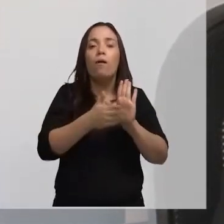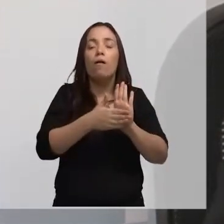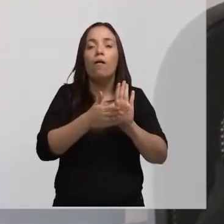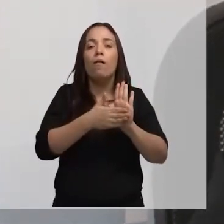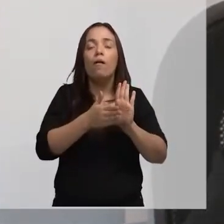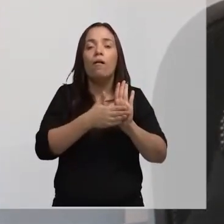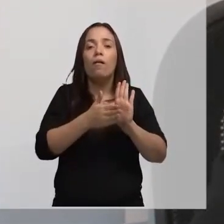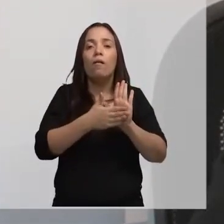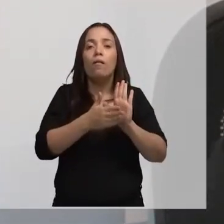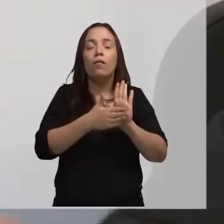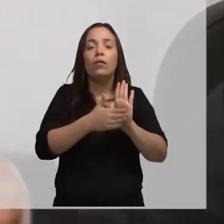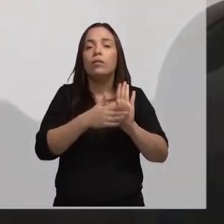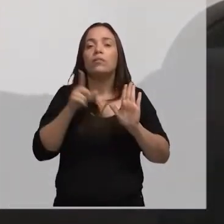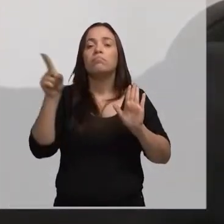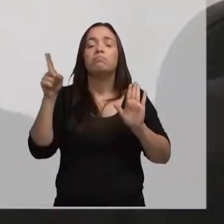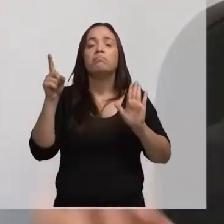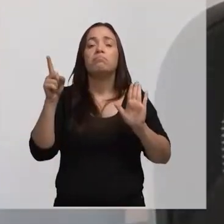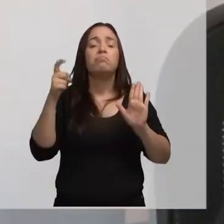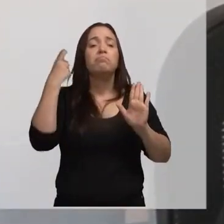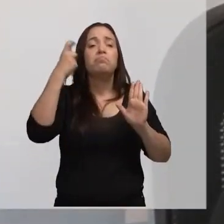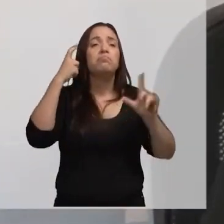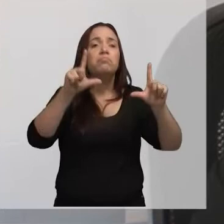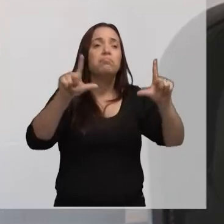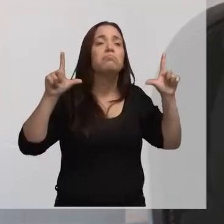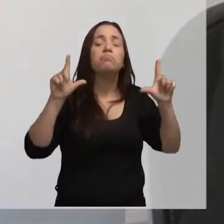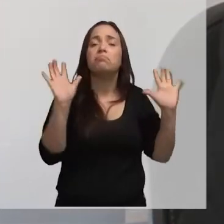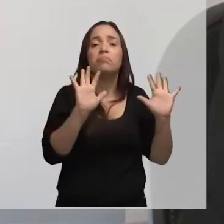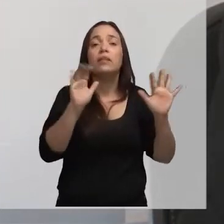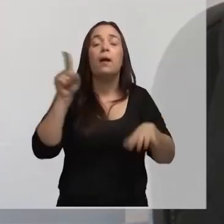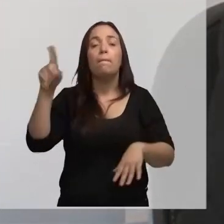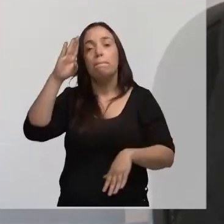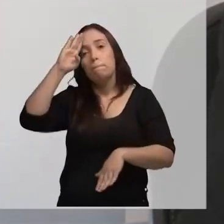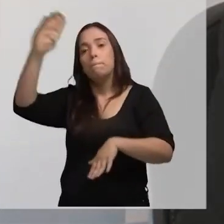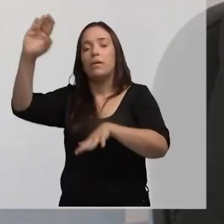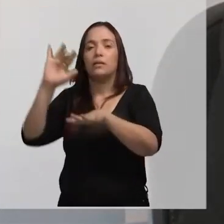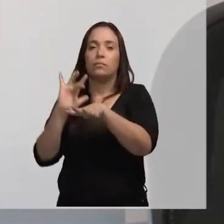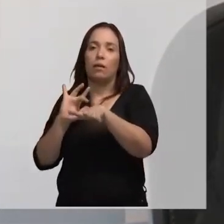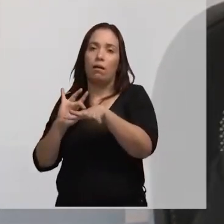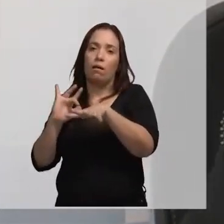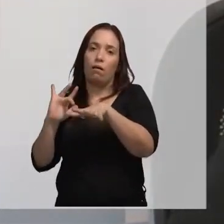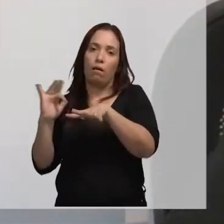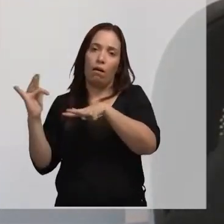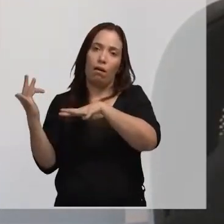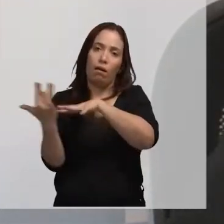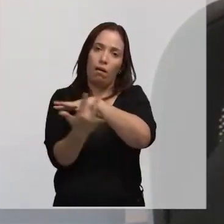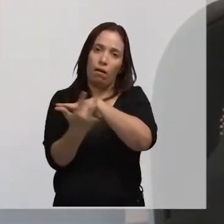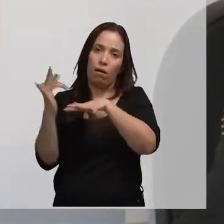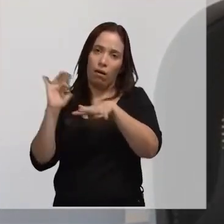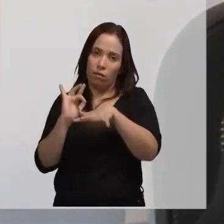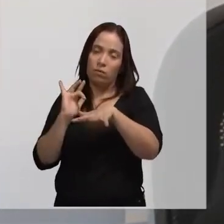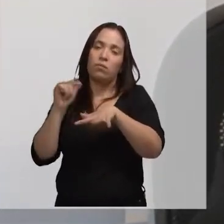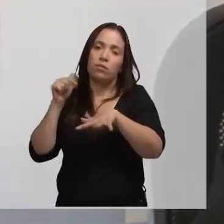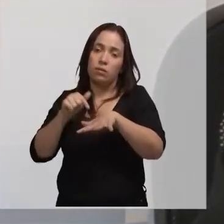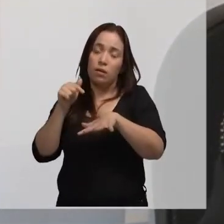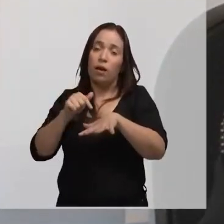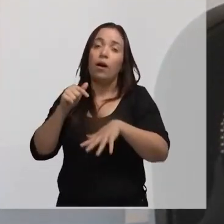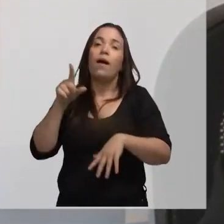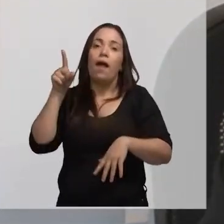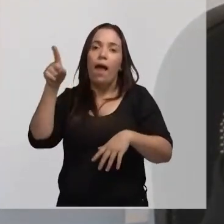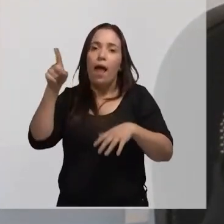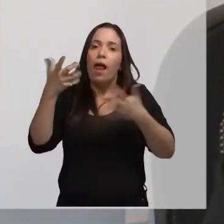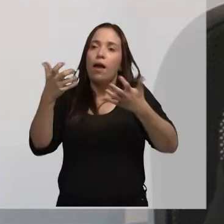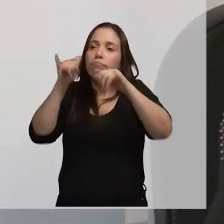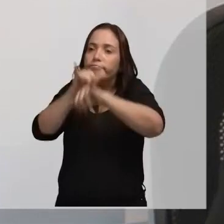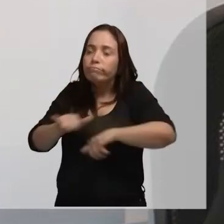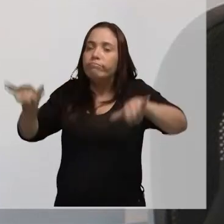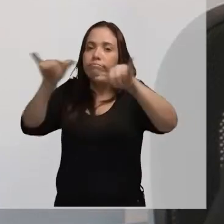direcionar às redes sociais, que é o seu público afim. Pode ser positivo. E também coloca... Ele pode